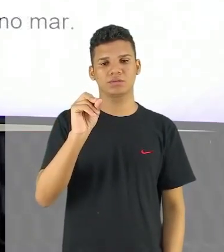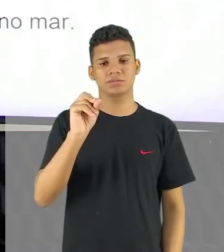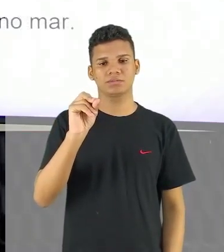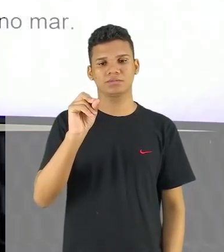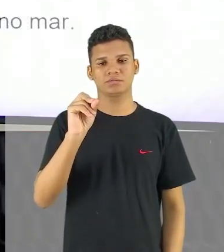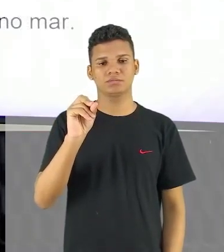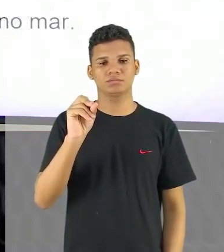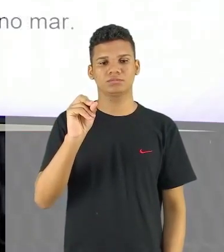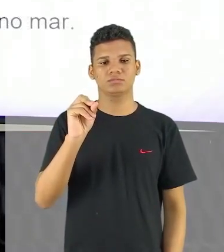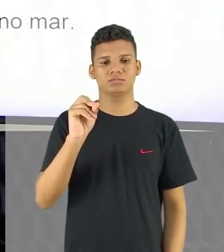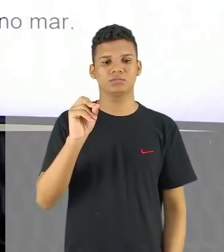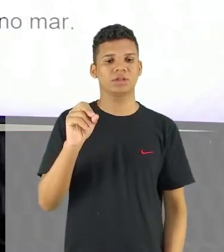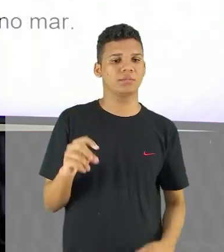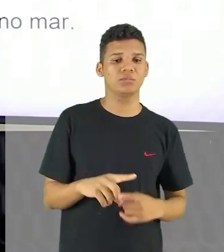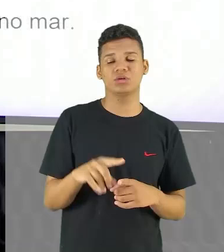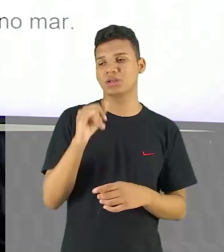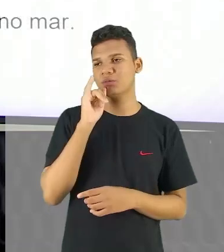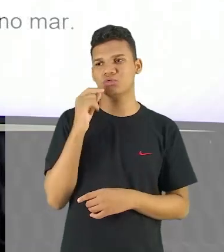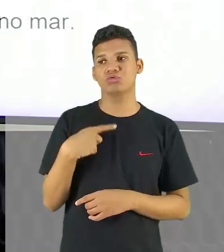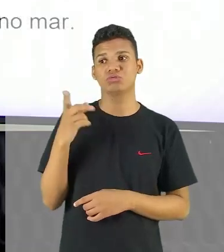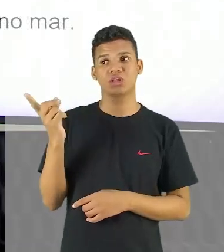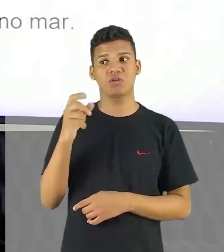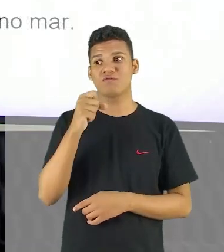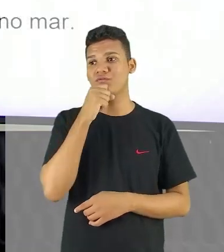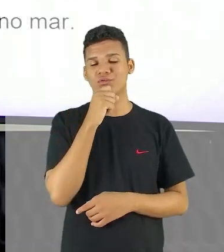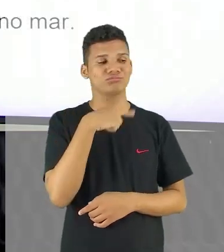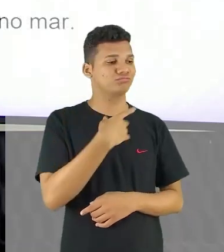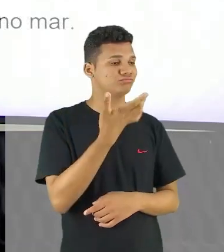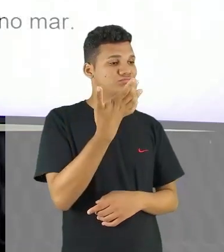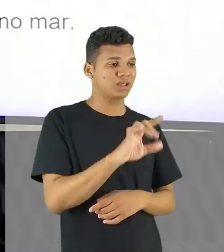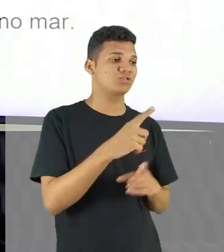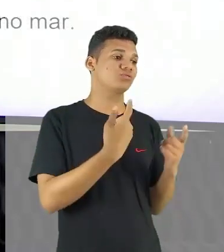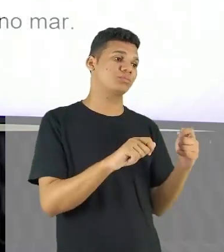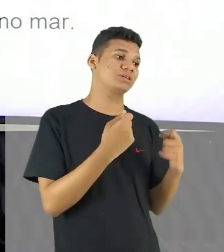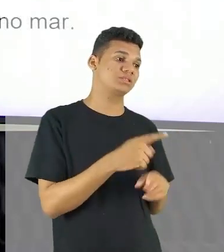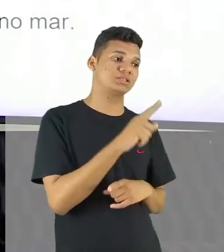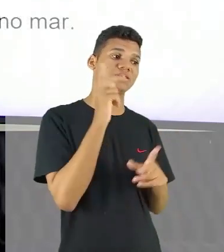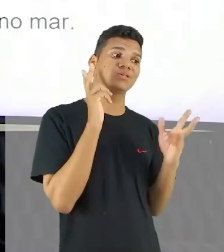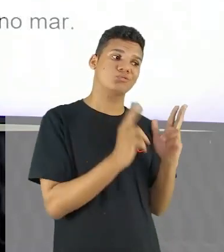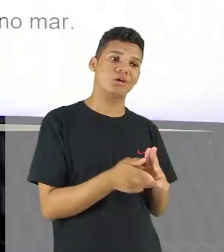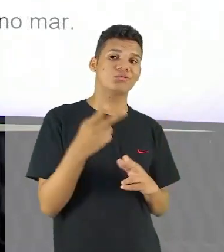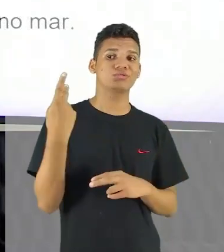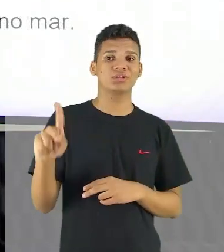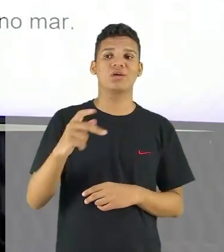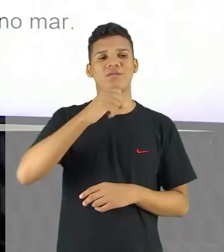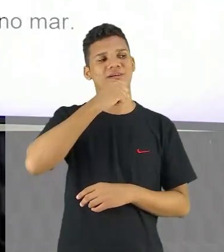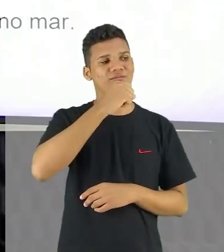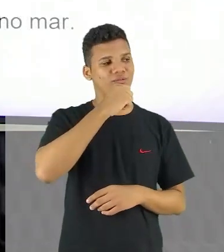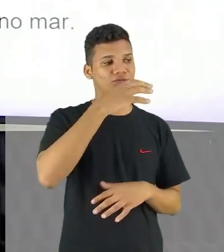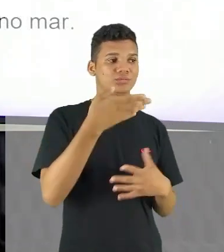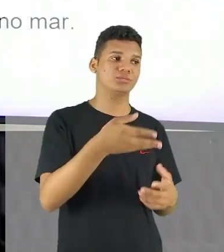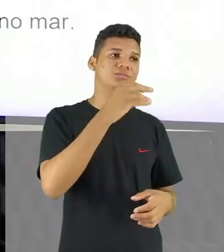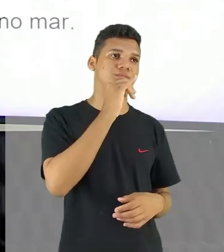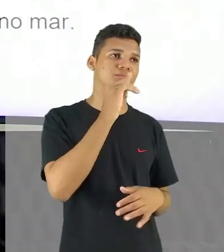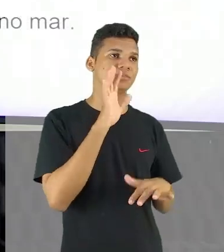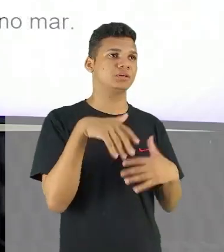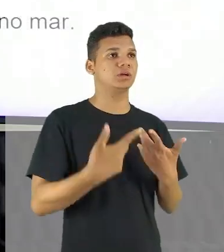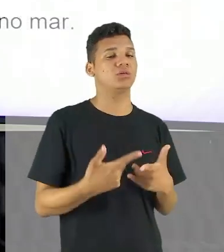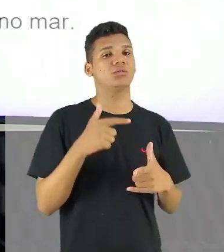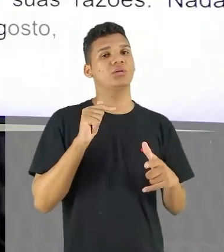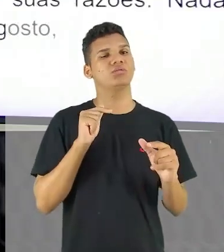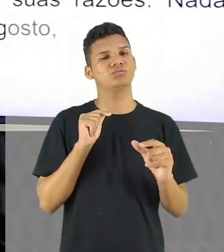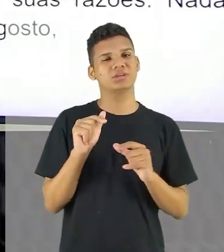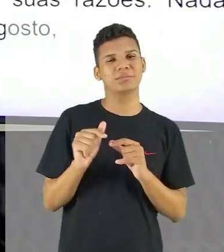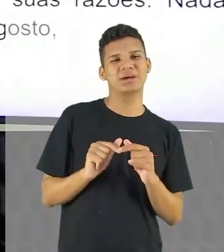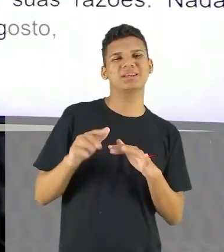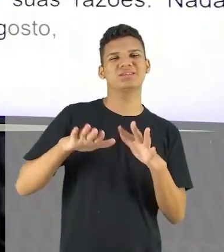não é para isso que o teu avô te quer. Pela vontade dele, tem que ser barqueiro, como ele, teu pai. Então, é um trabalho mais